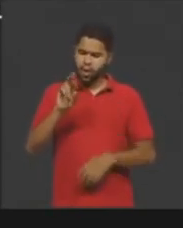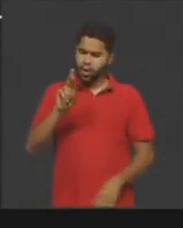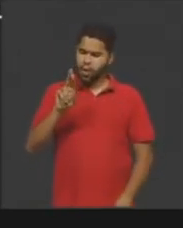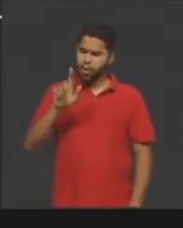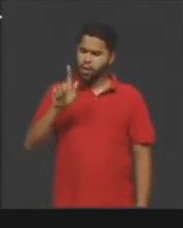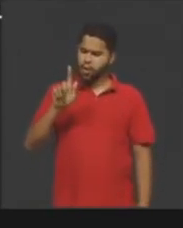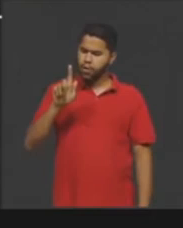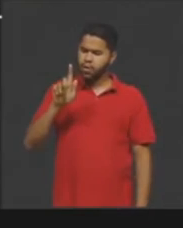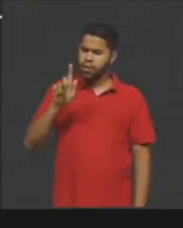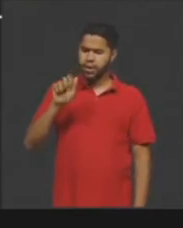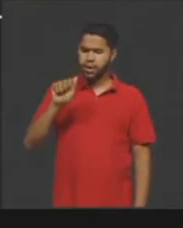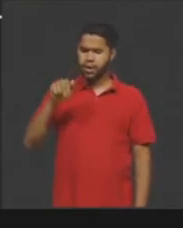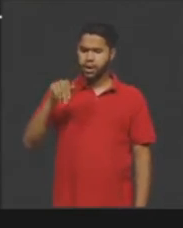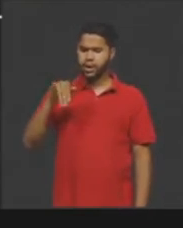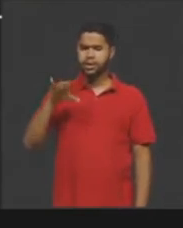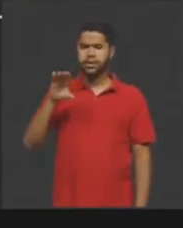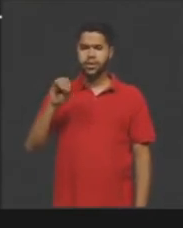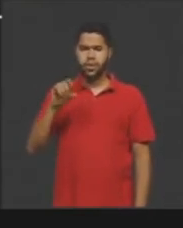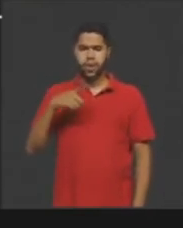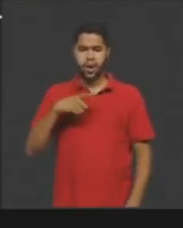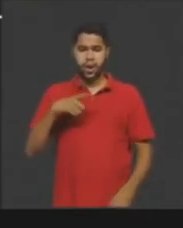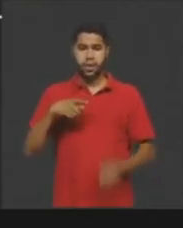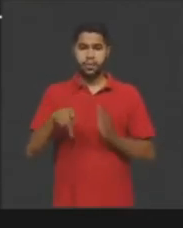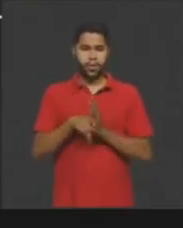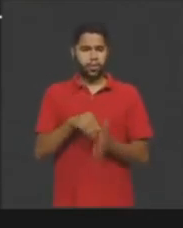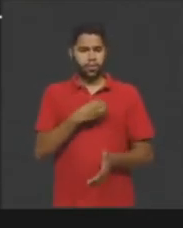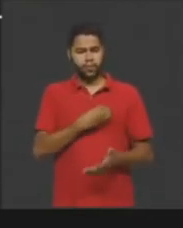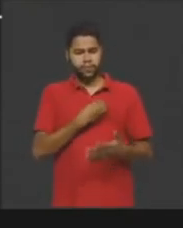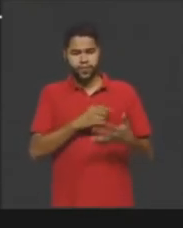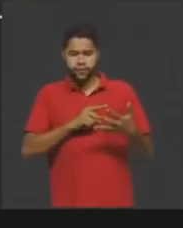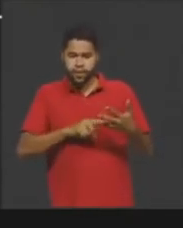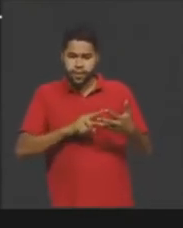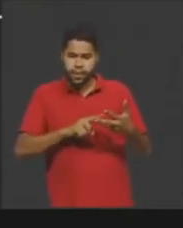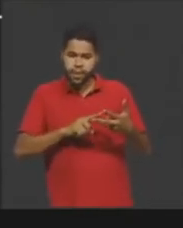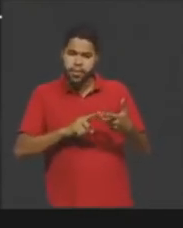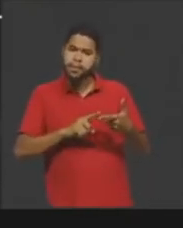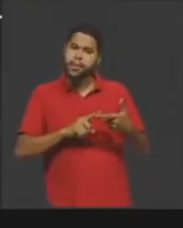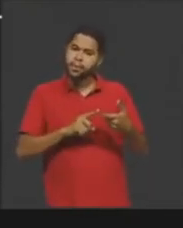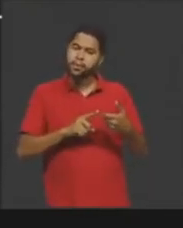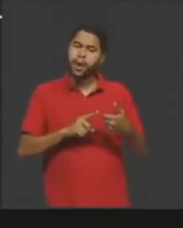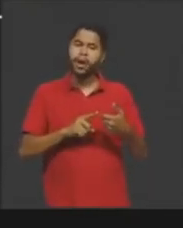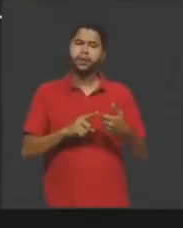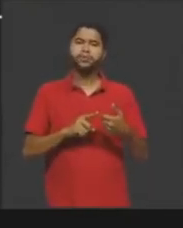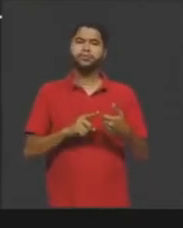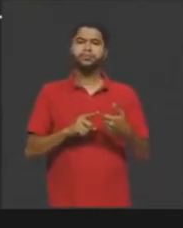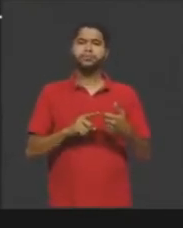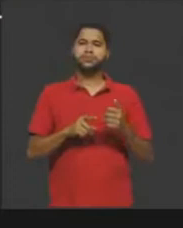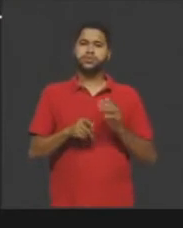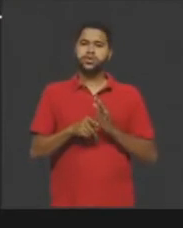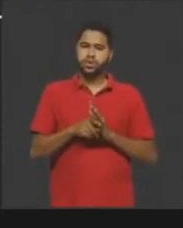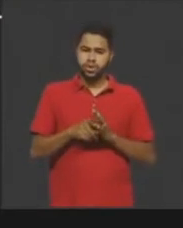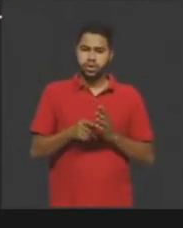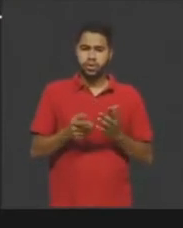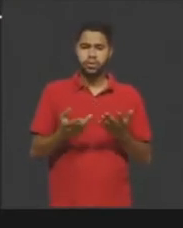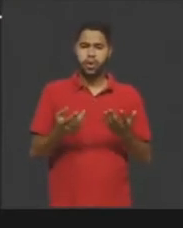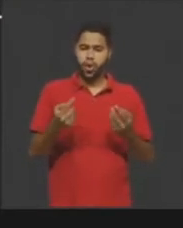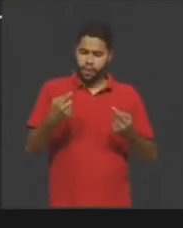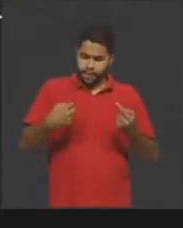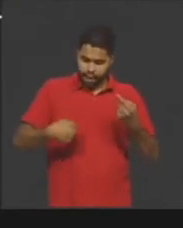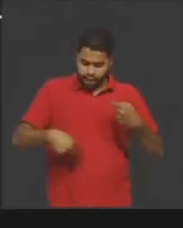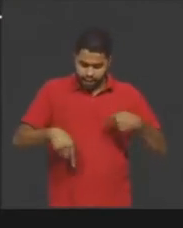foi originado de organismos vivos, por isso a ideia é orgânico, de organismo.